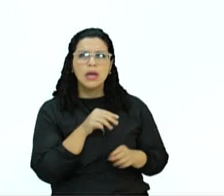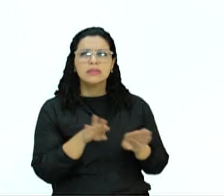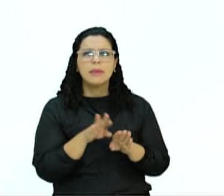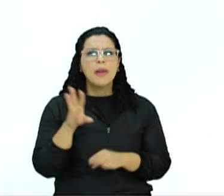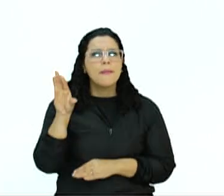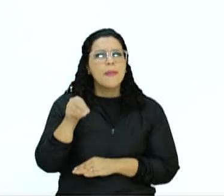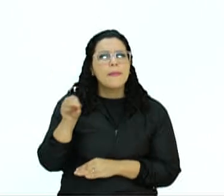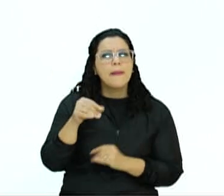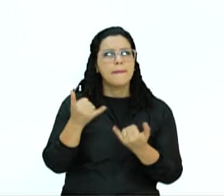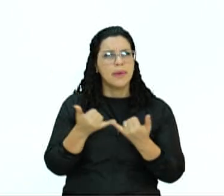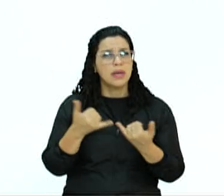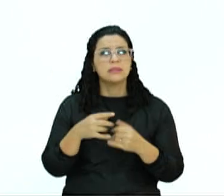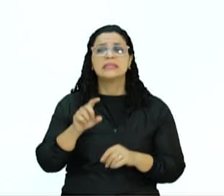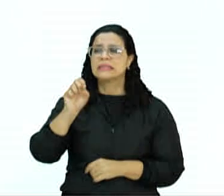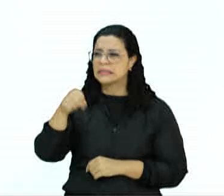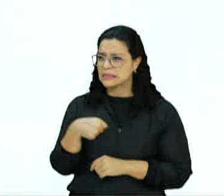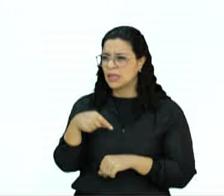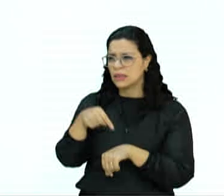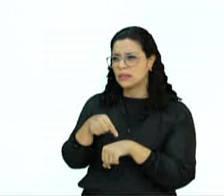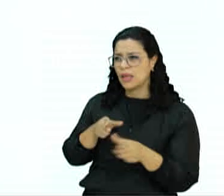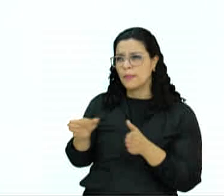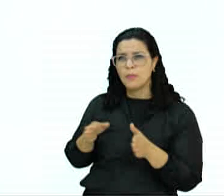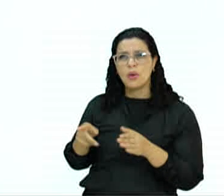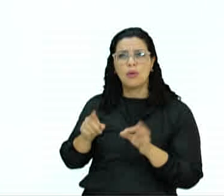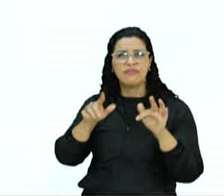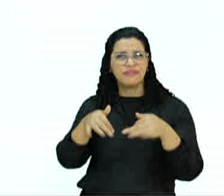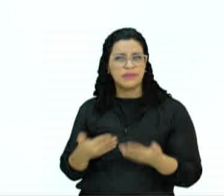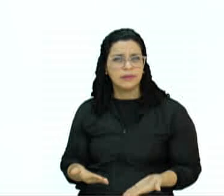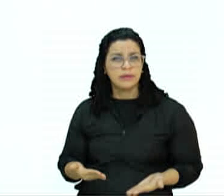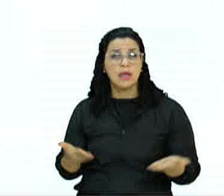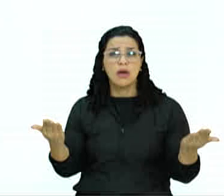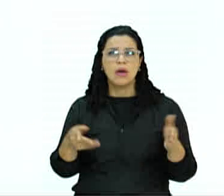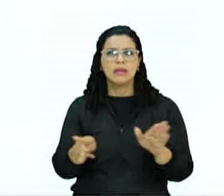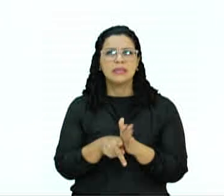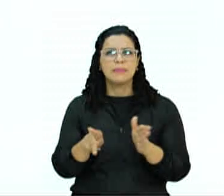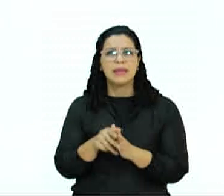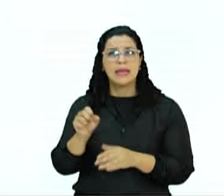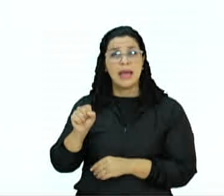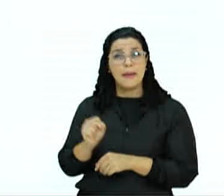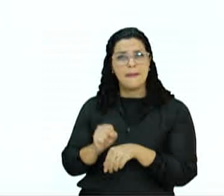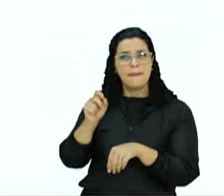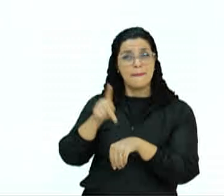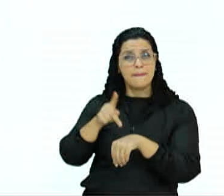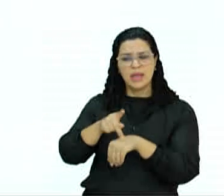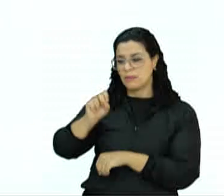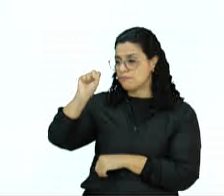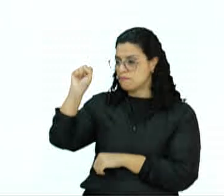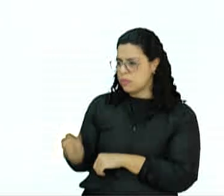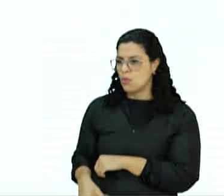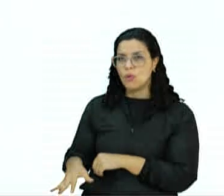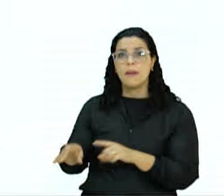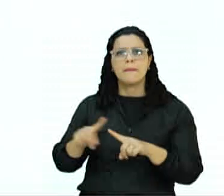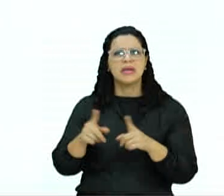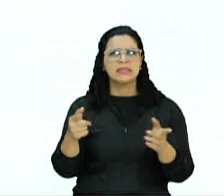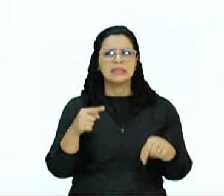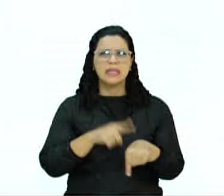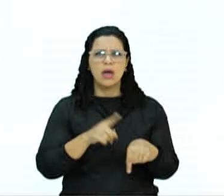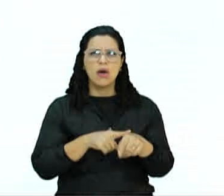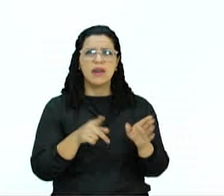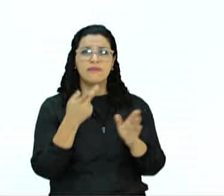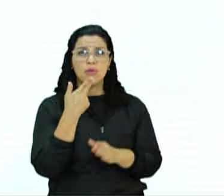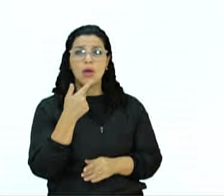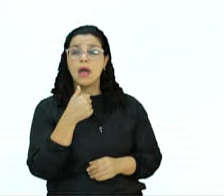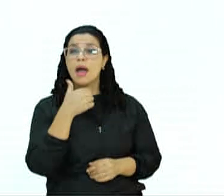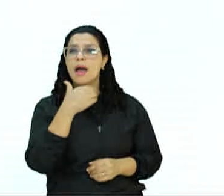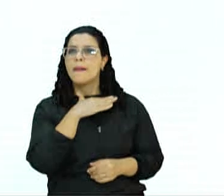muxoxo. Pois sim, durou pouco essa eternidade. Ele atirou o pedregulho num canteiro ressequido. Mas é esse abandono na morte